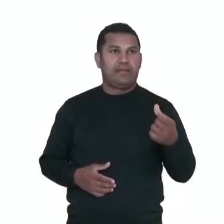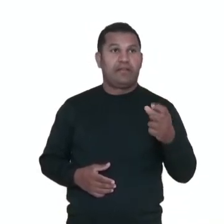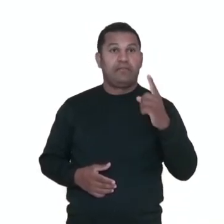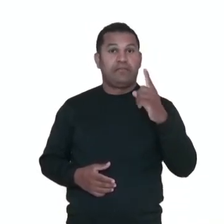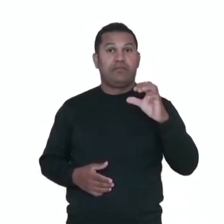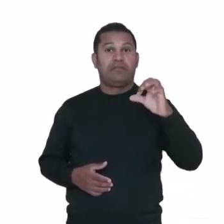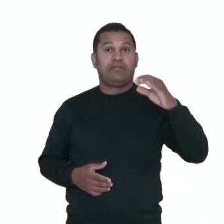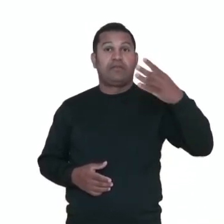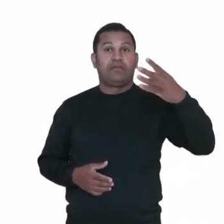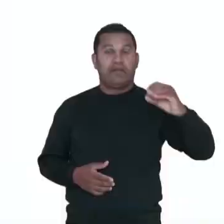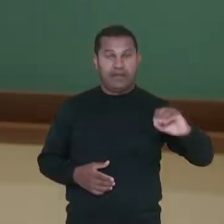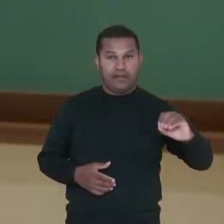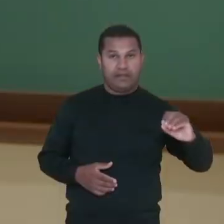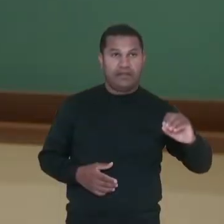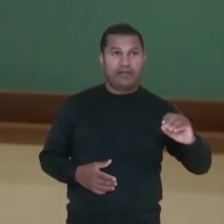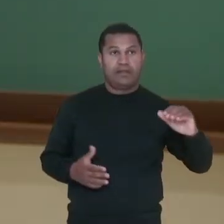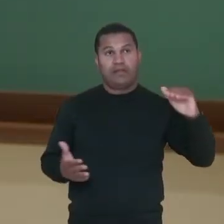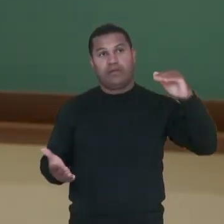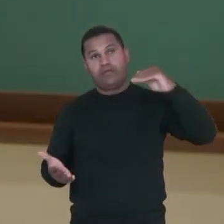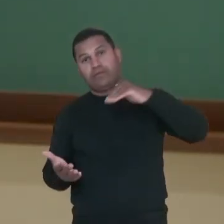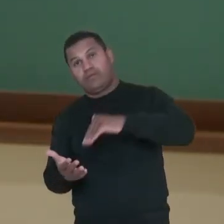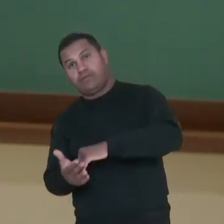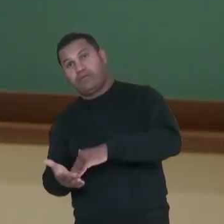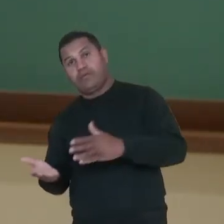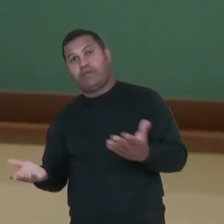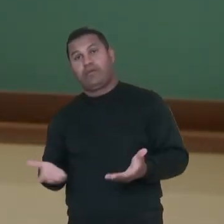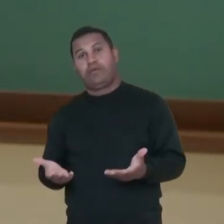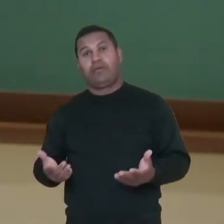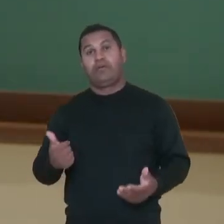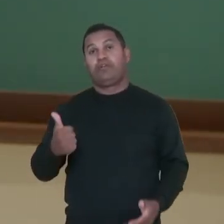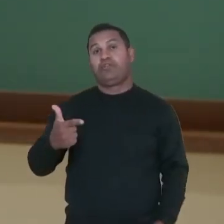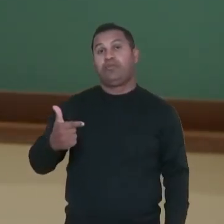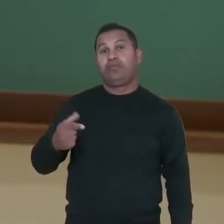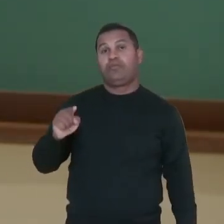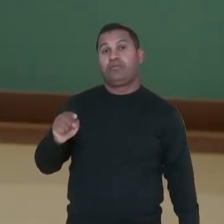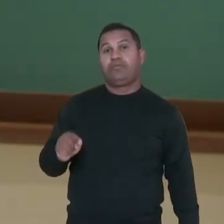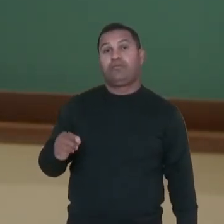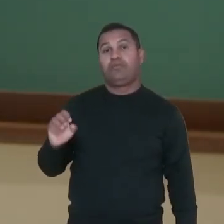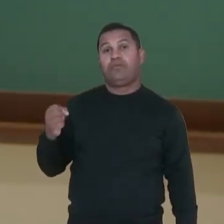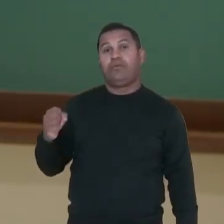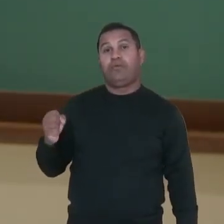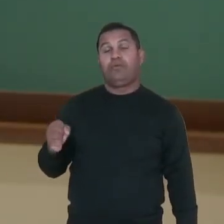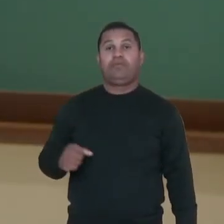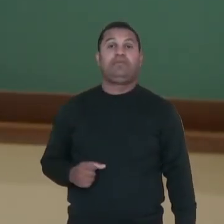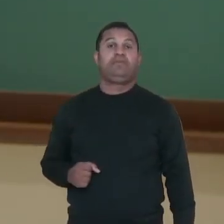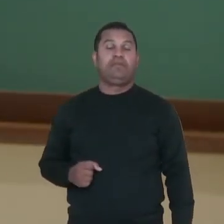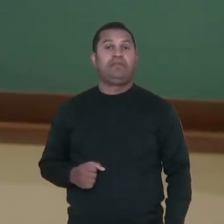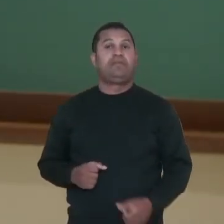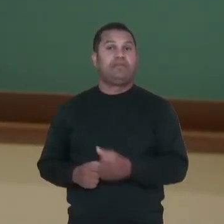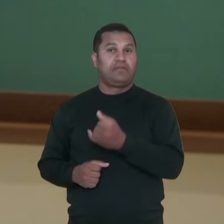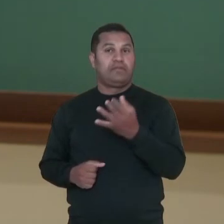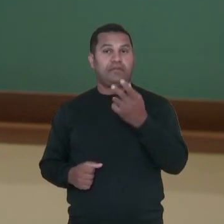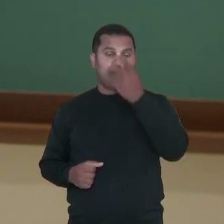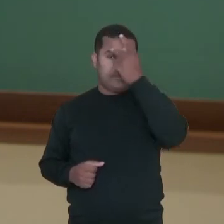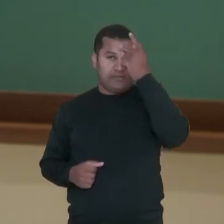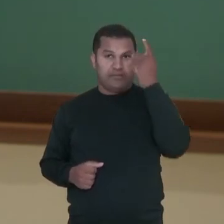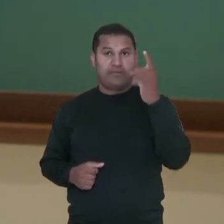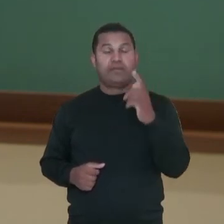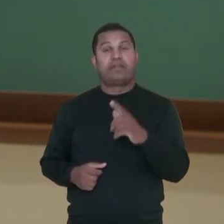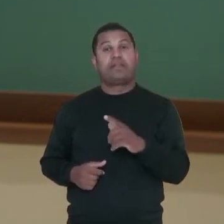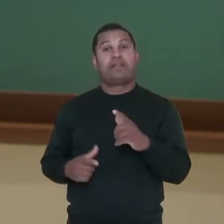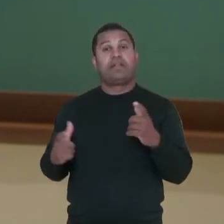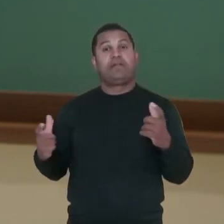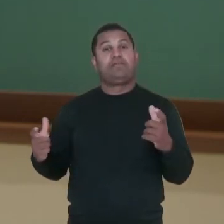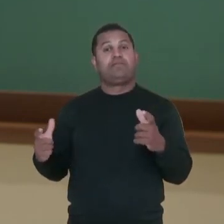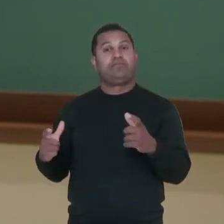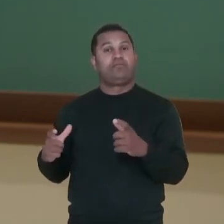1940, baixou isso para 12,8 pessoas a cada 1.000 nascimentos, né, Você vê que melhorou essa questão